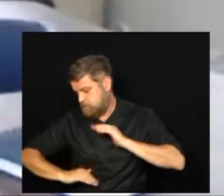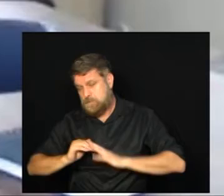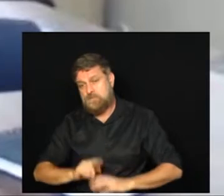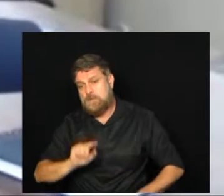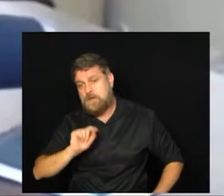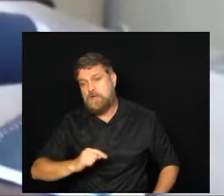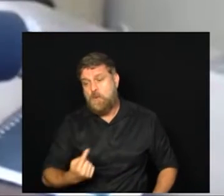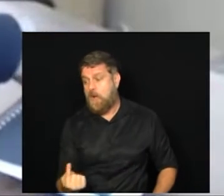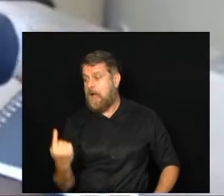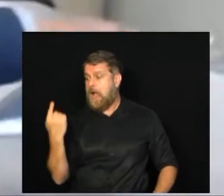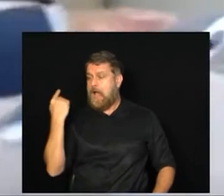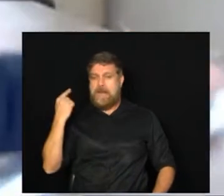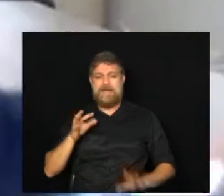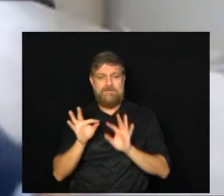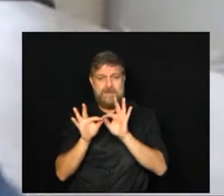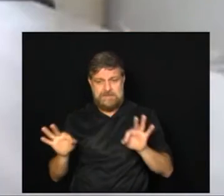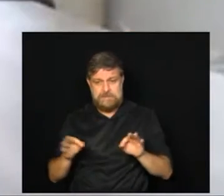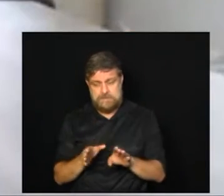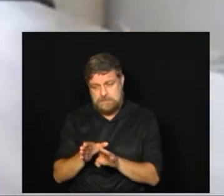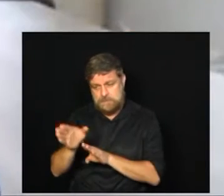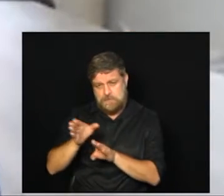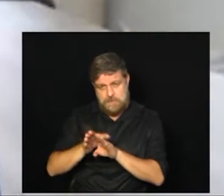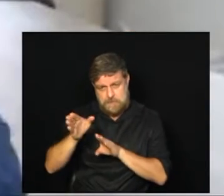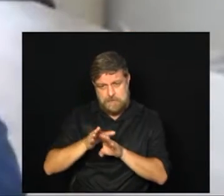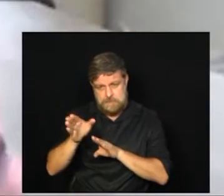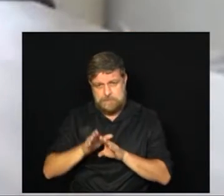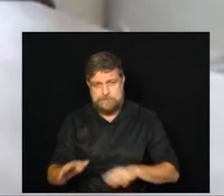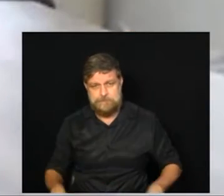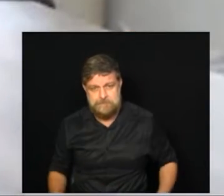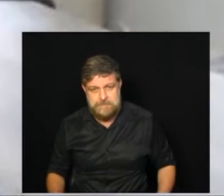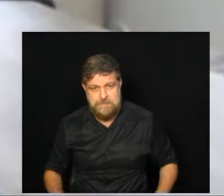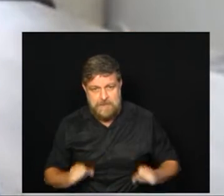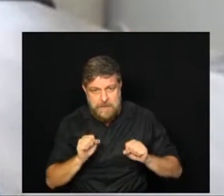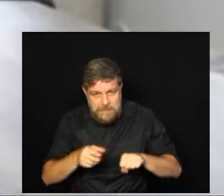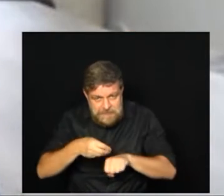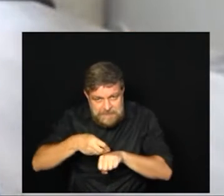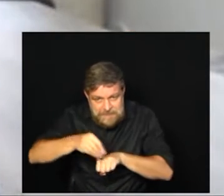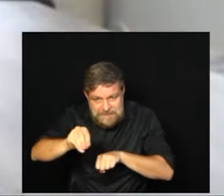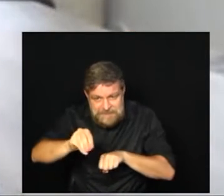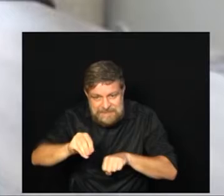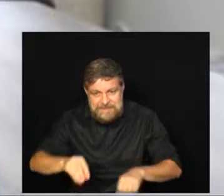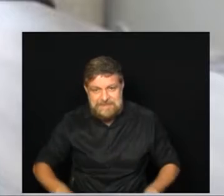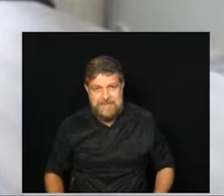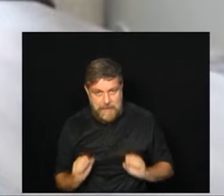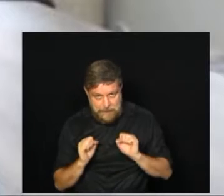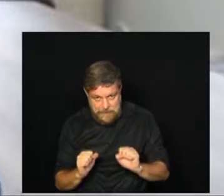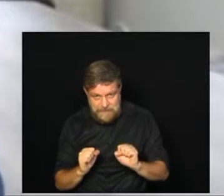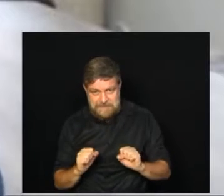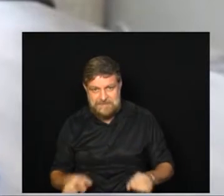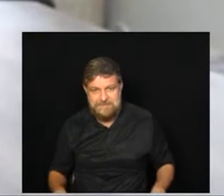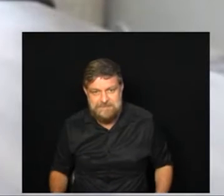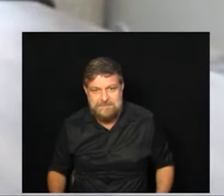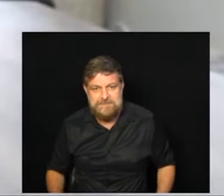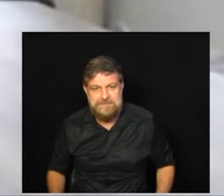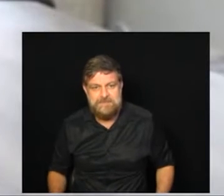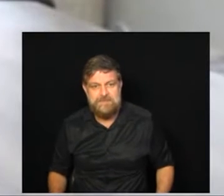fiz na época, que é muito simples e eu recomendo, não sei se já posso dar essa recomendação, se a gente deixa pro final. Por favor, Thiago, pode